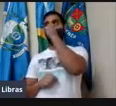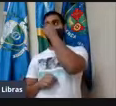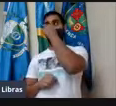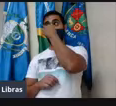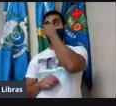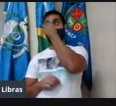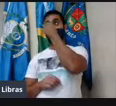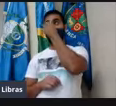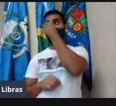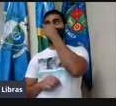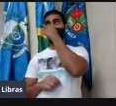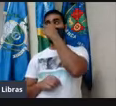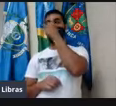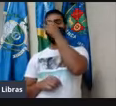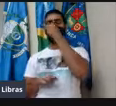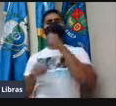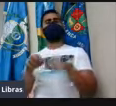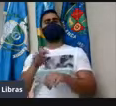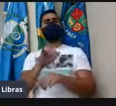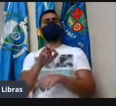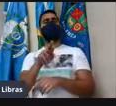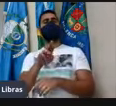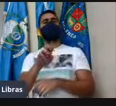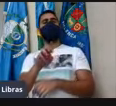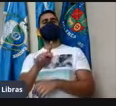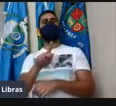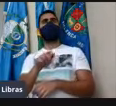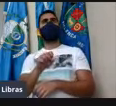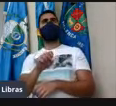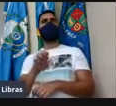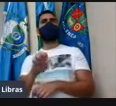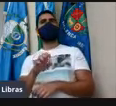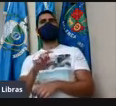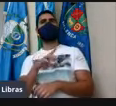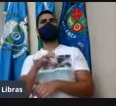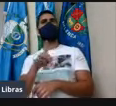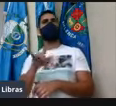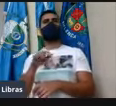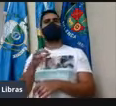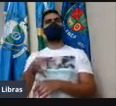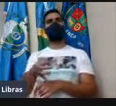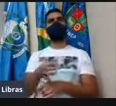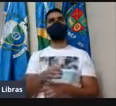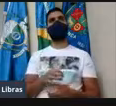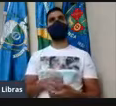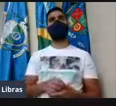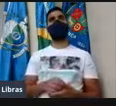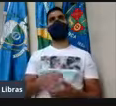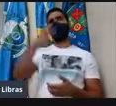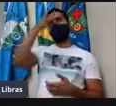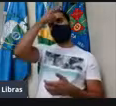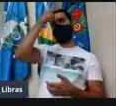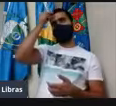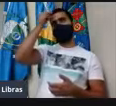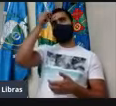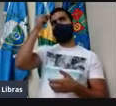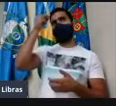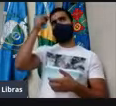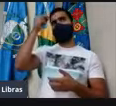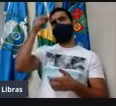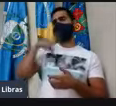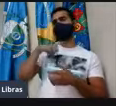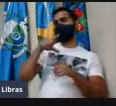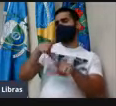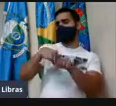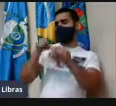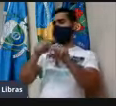os repasses que eu perguntei, os repasses estão em dias? Olha só, os repasses, o prefeito vem conduzindo eles com muito